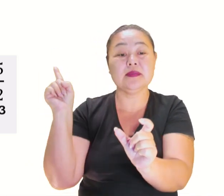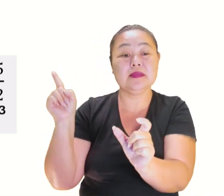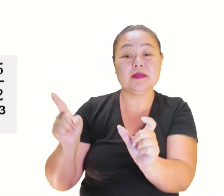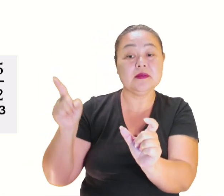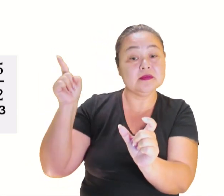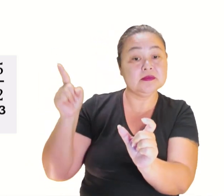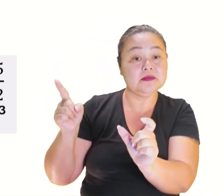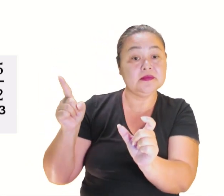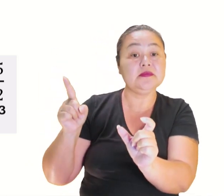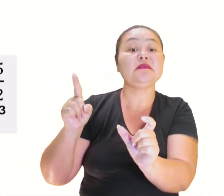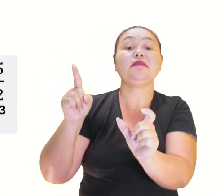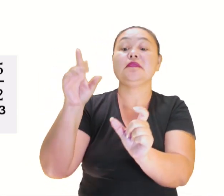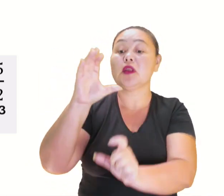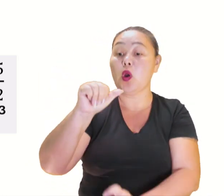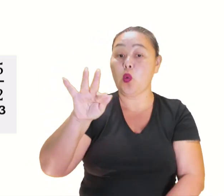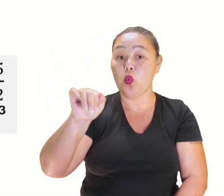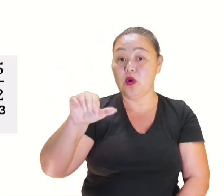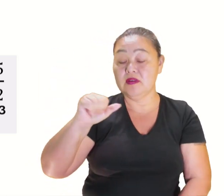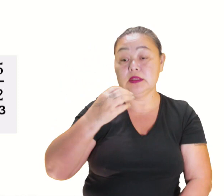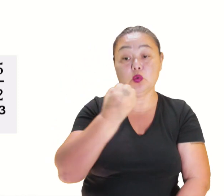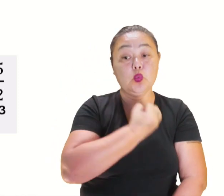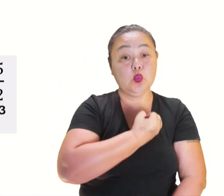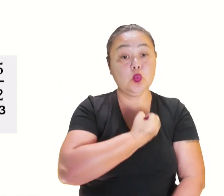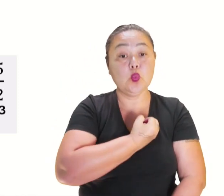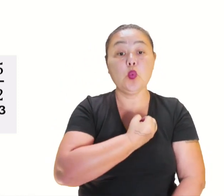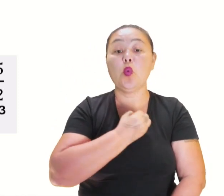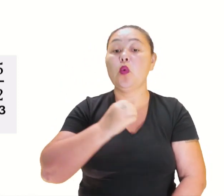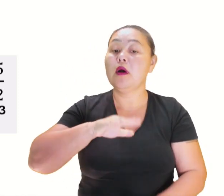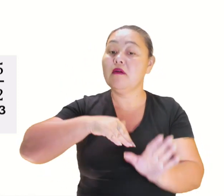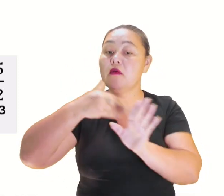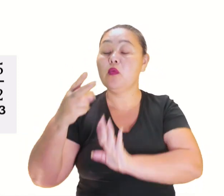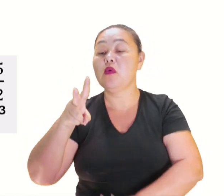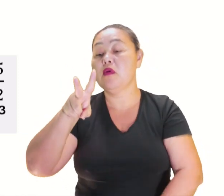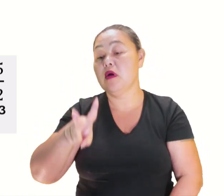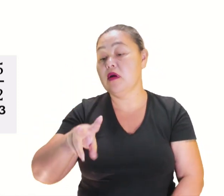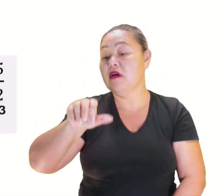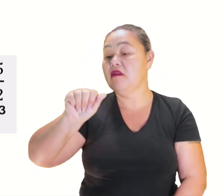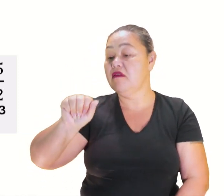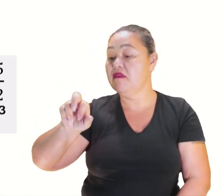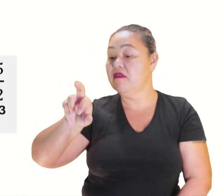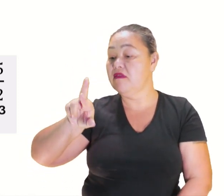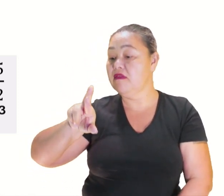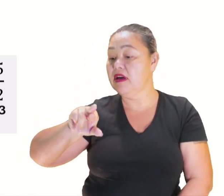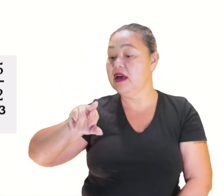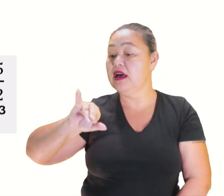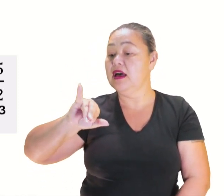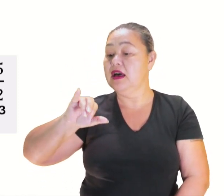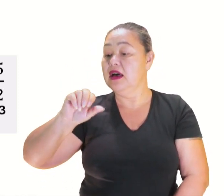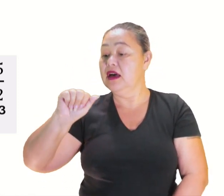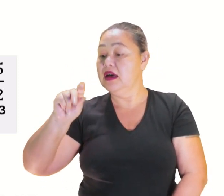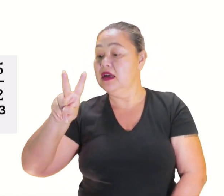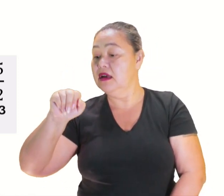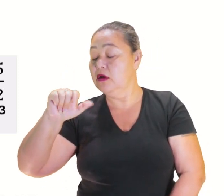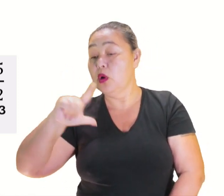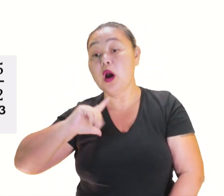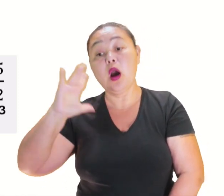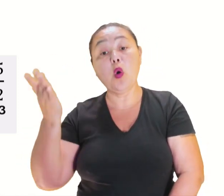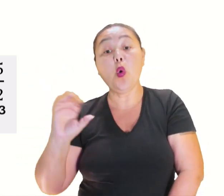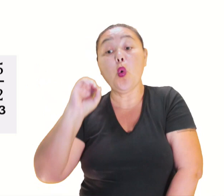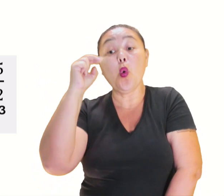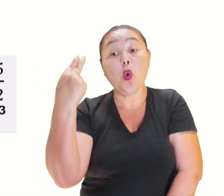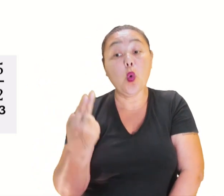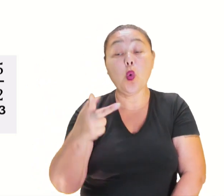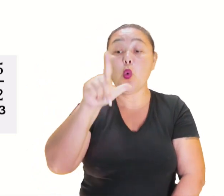estrutura vai ter um coeficiente numérico e uma variável ou uma parte literal. Lembrando que pode ser variável ou